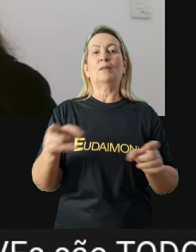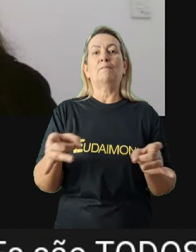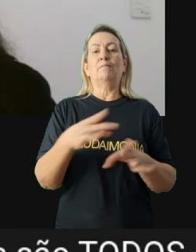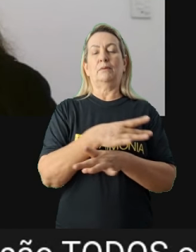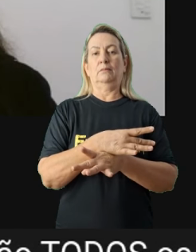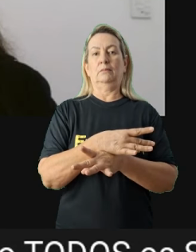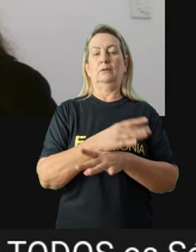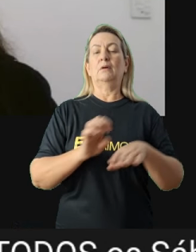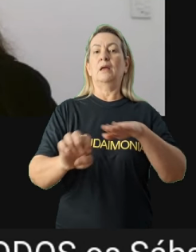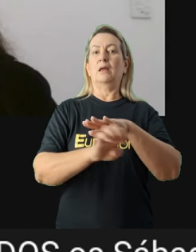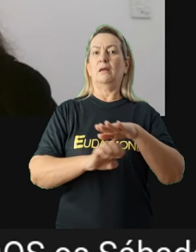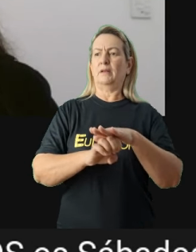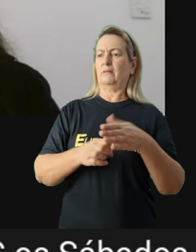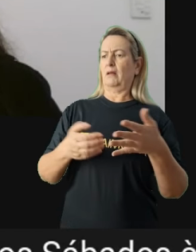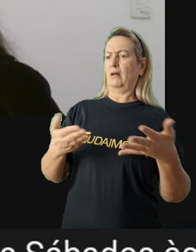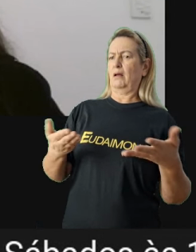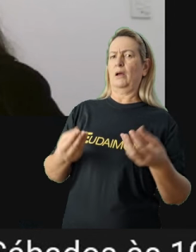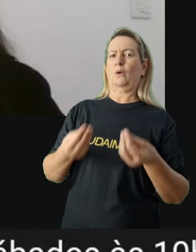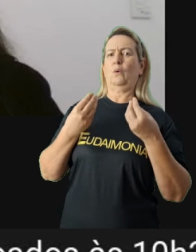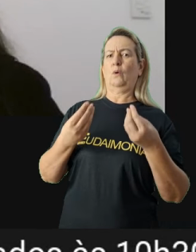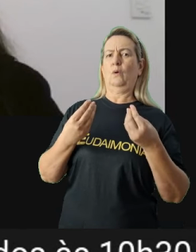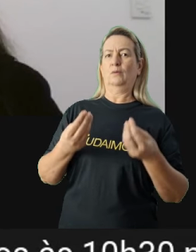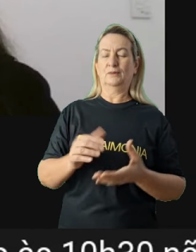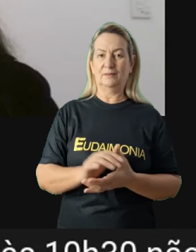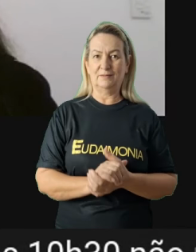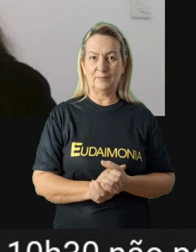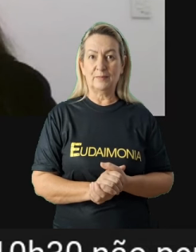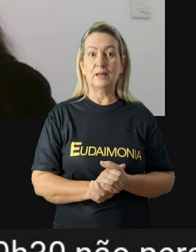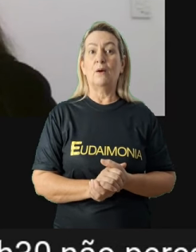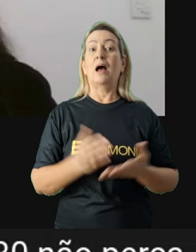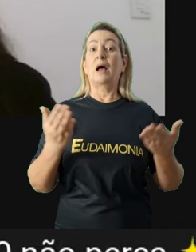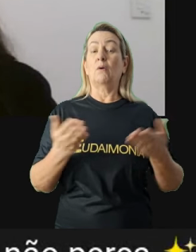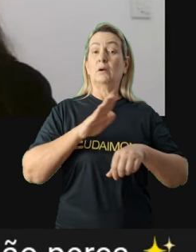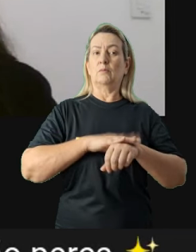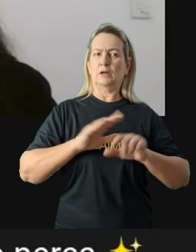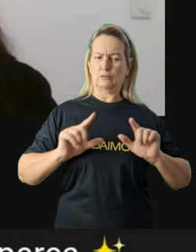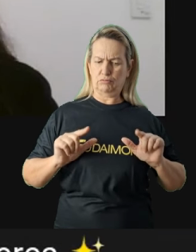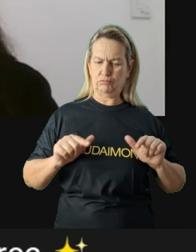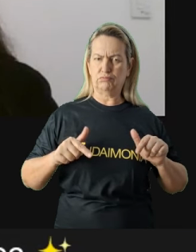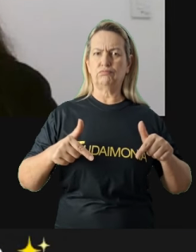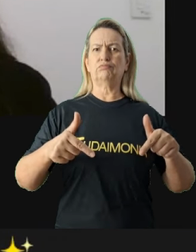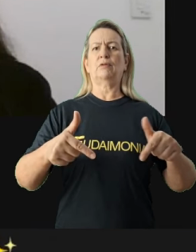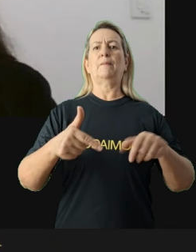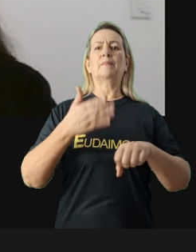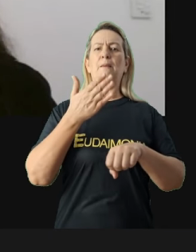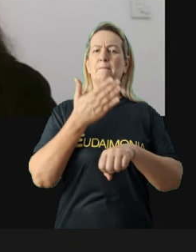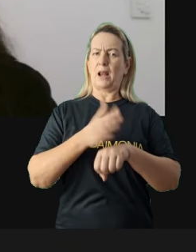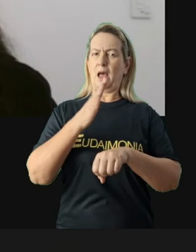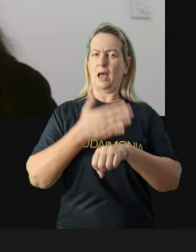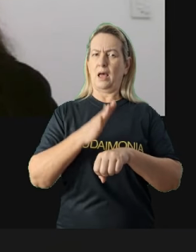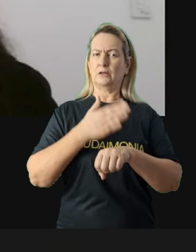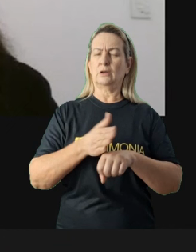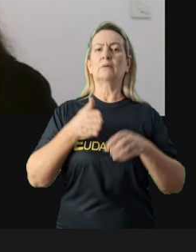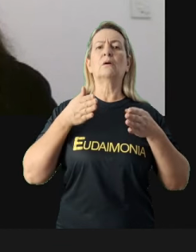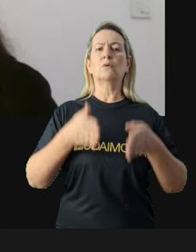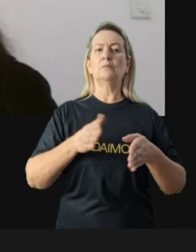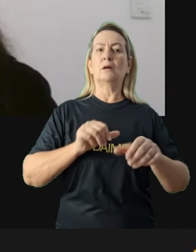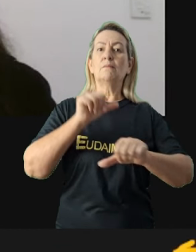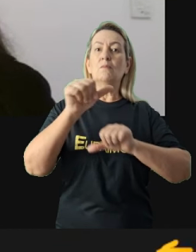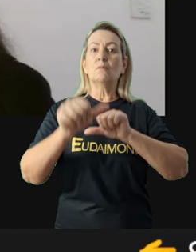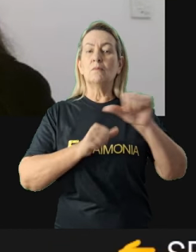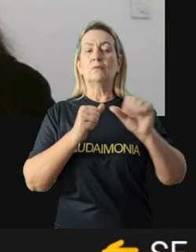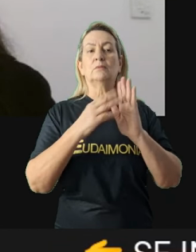que não se preparou, o mercado vai reagir porque ele aprendeu com o GPT do lado respondendo. Então, é o momento que a gente tem que agir, mão